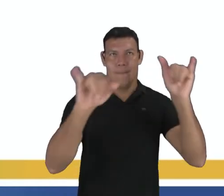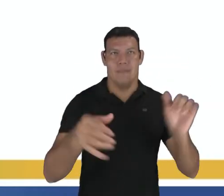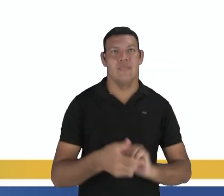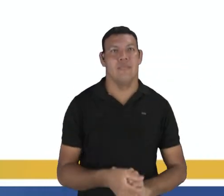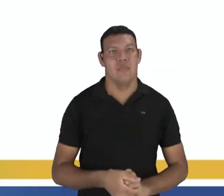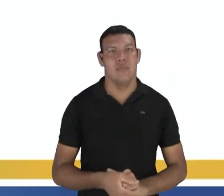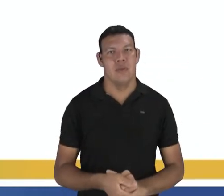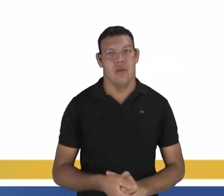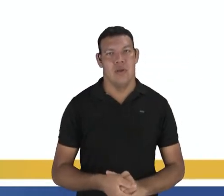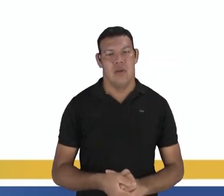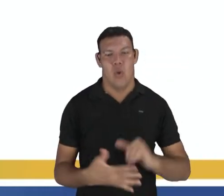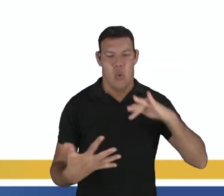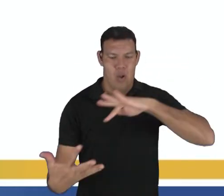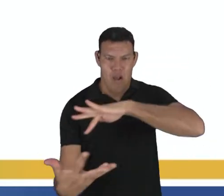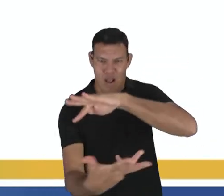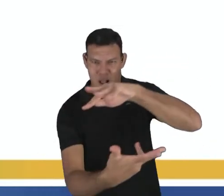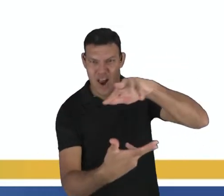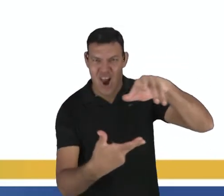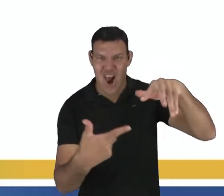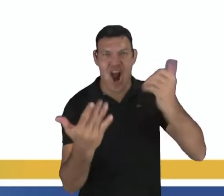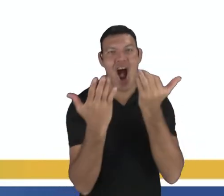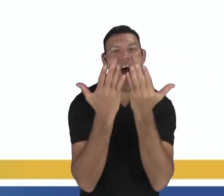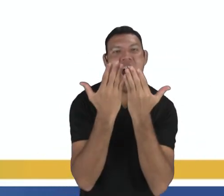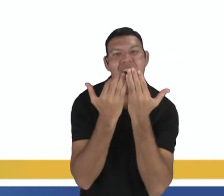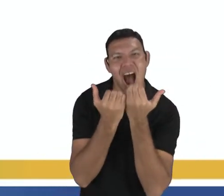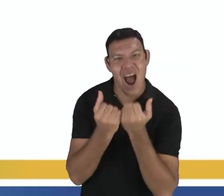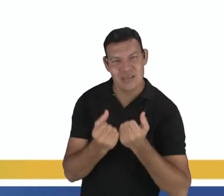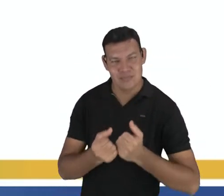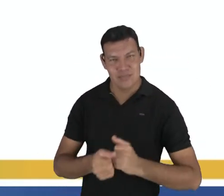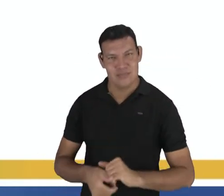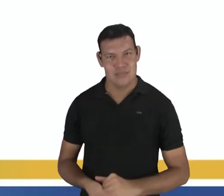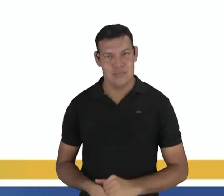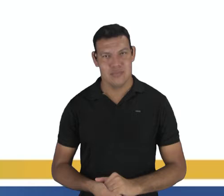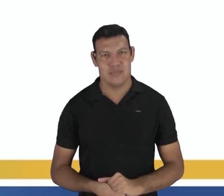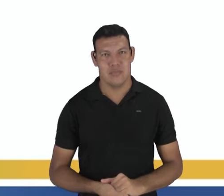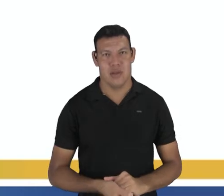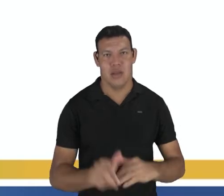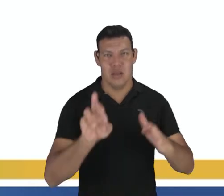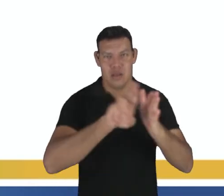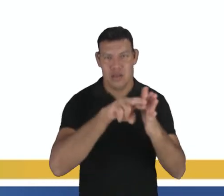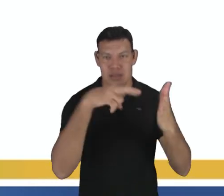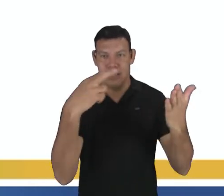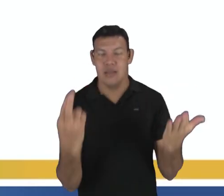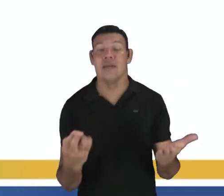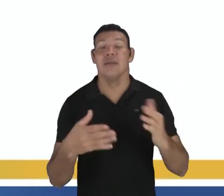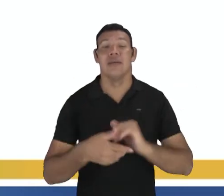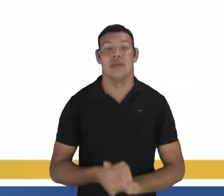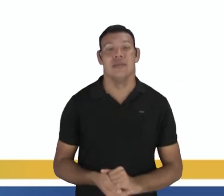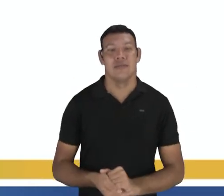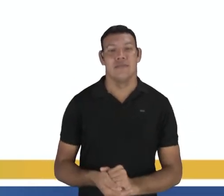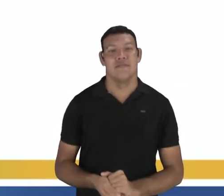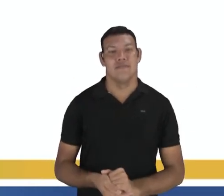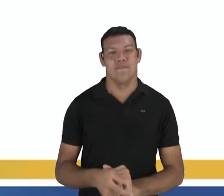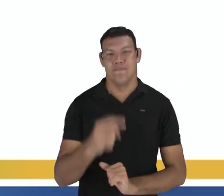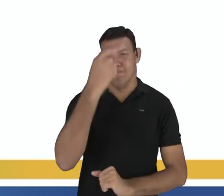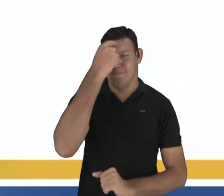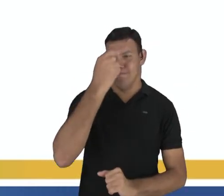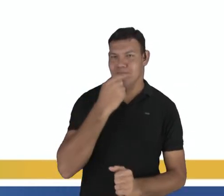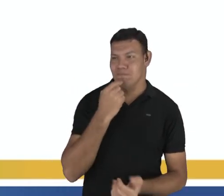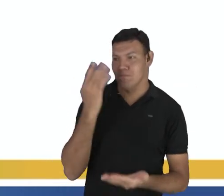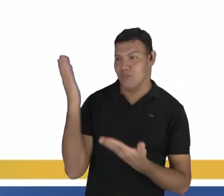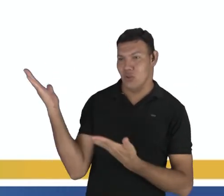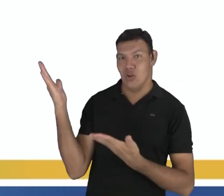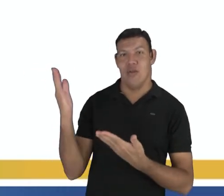Estamos devorando o planeta. Olha aí o que a revista traz, né? Ela traz uma imagem, uma